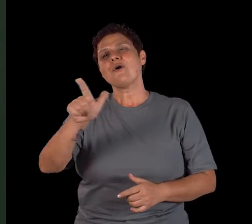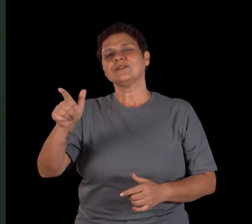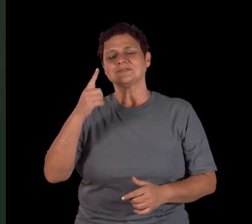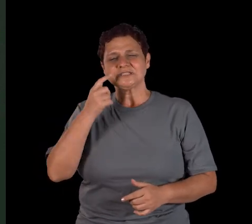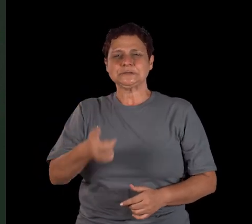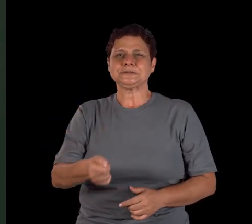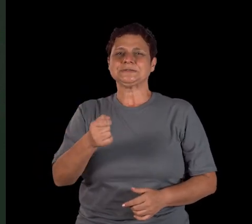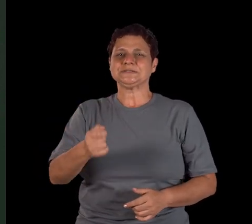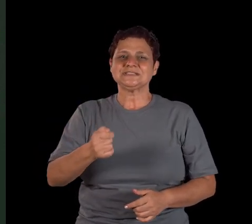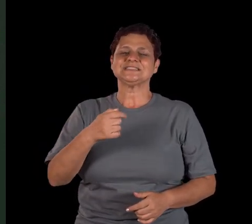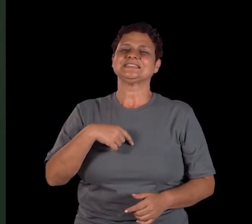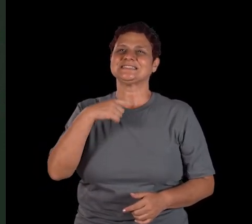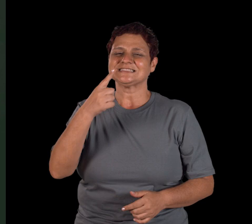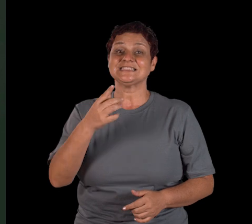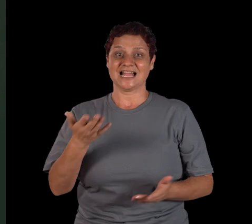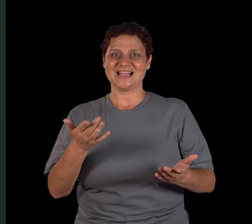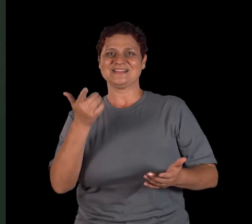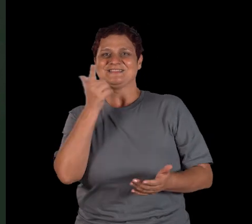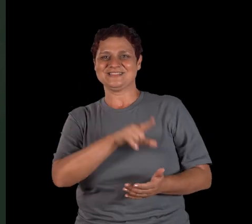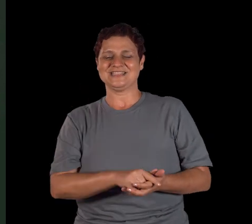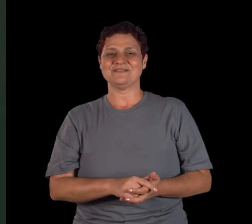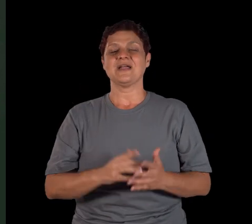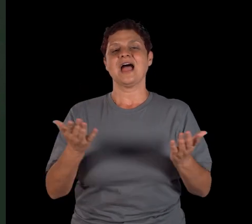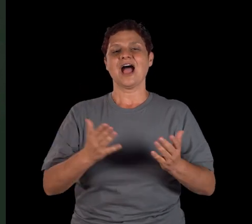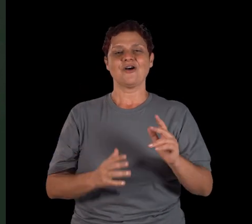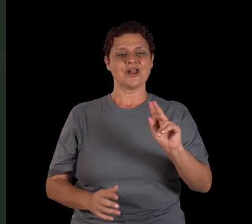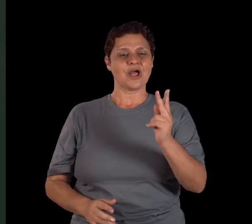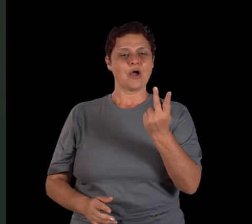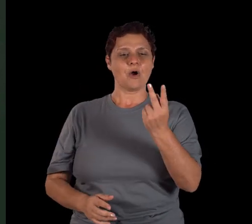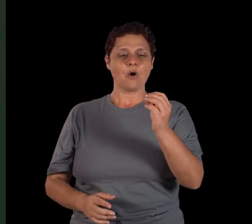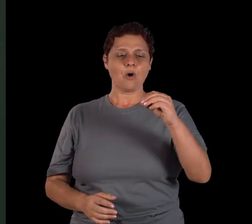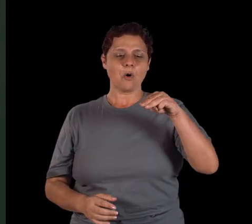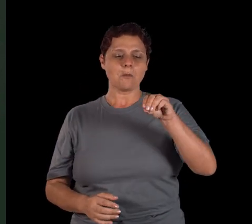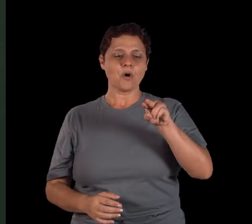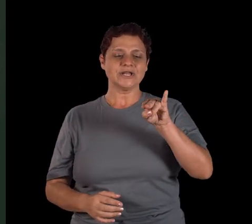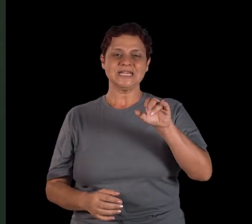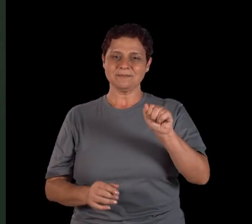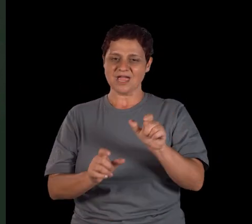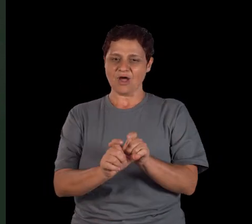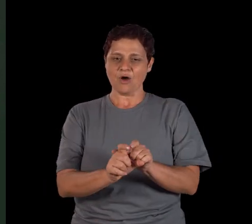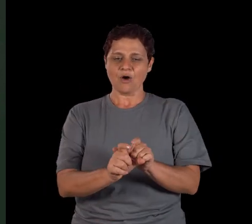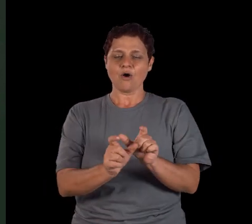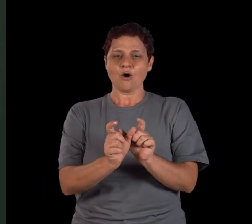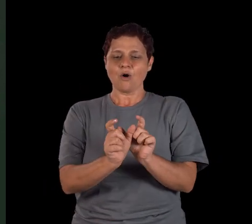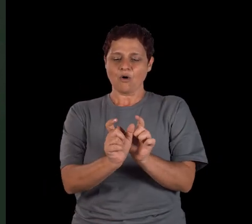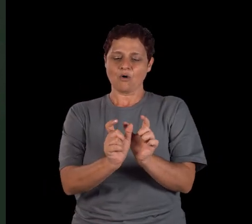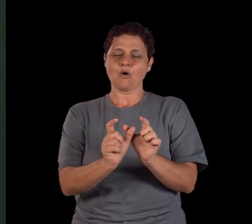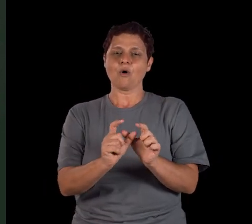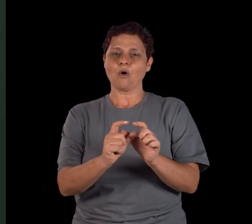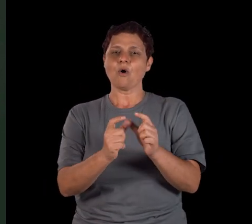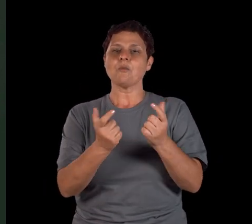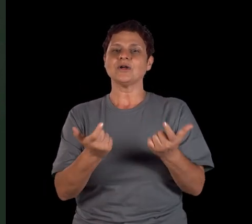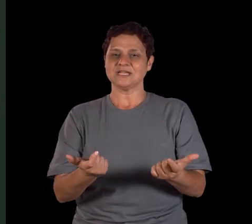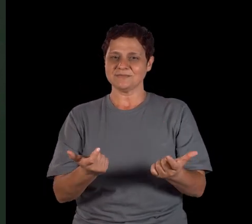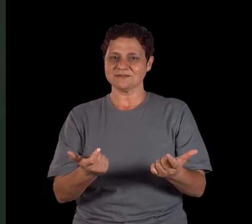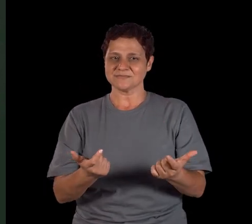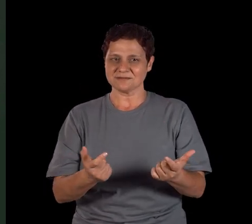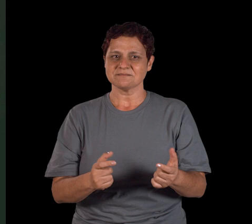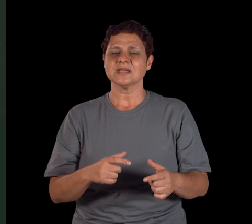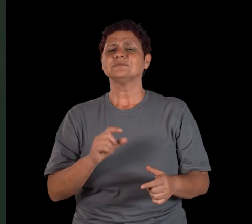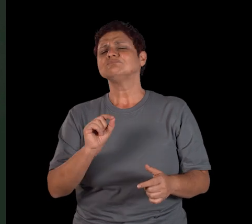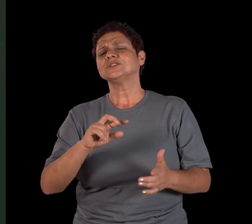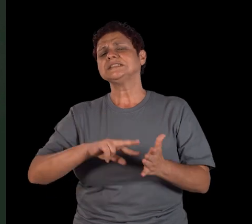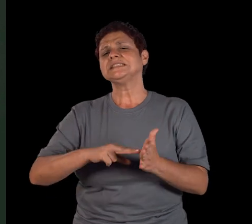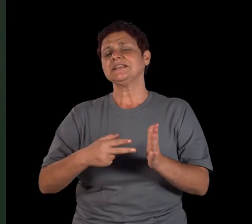slides. Isso. Relação de homonímia. Nós já falamos disso um pouquinho lá quando eu falei de homônimos e parônimos, certo? Homonímia é quando eu